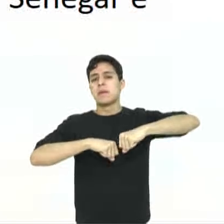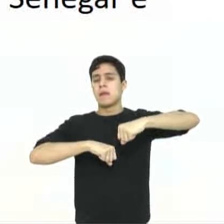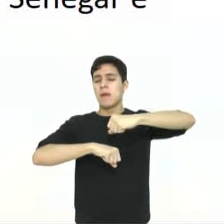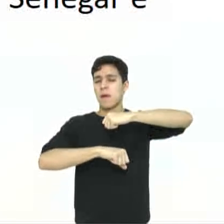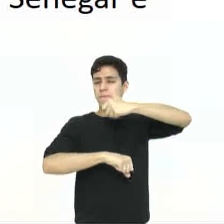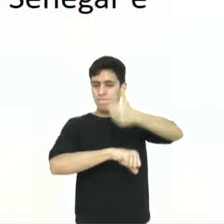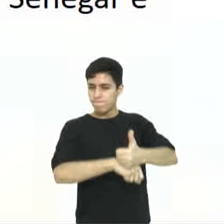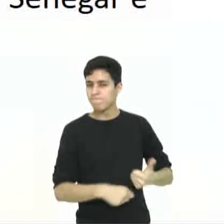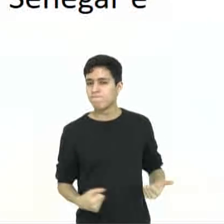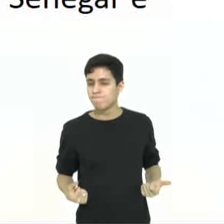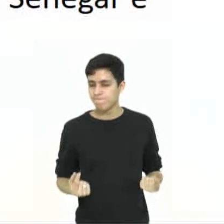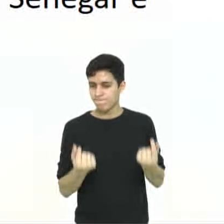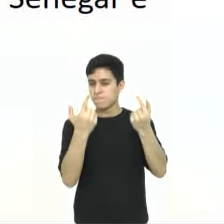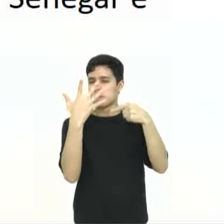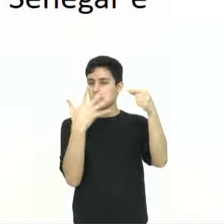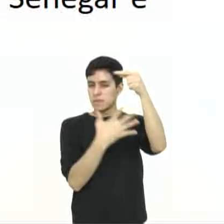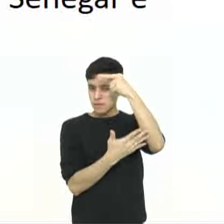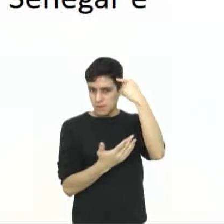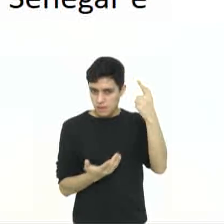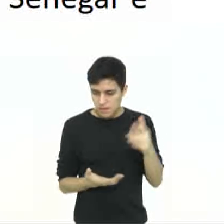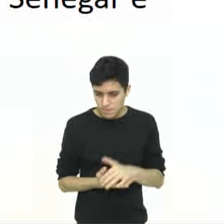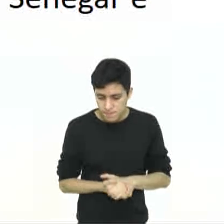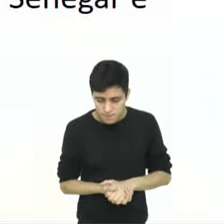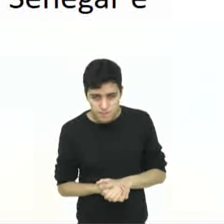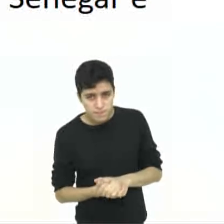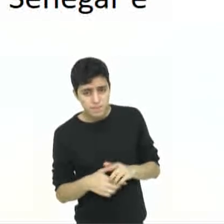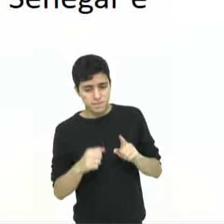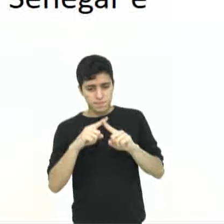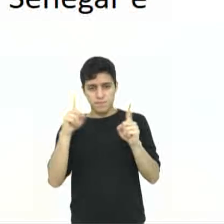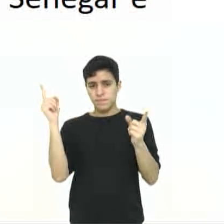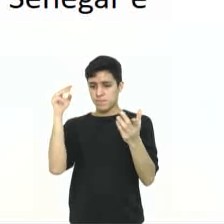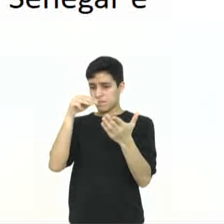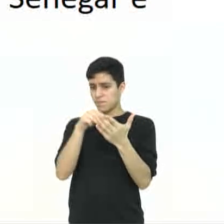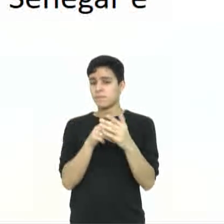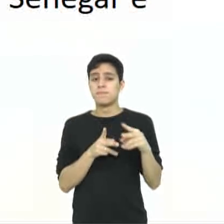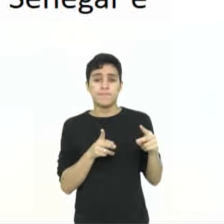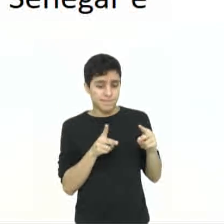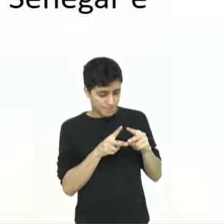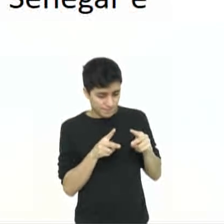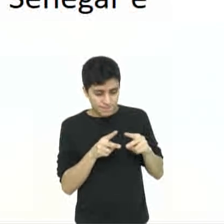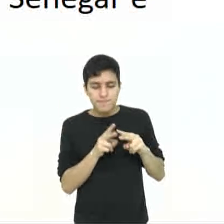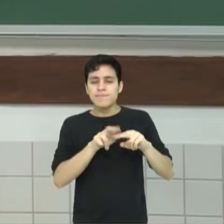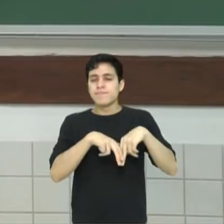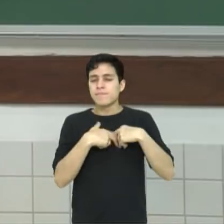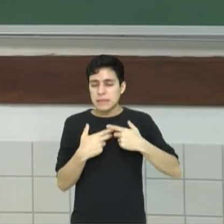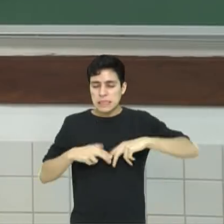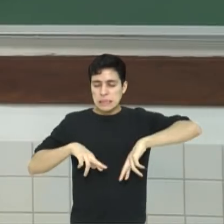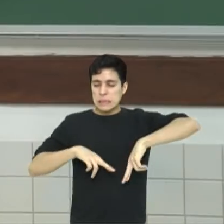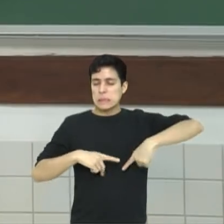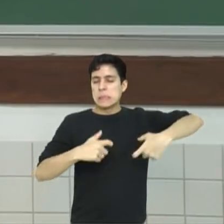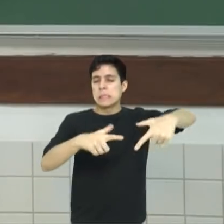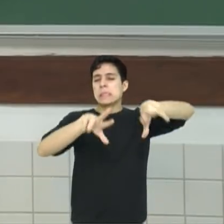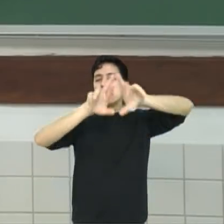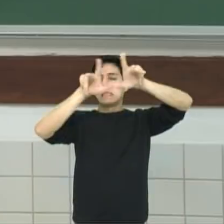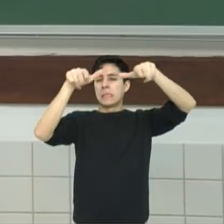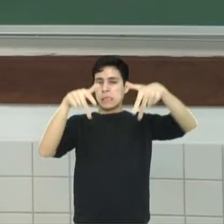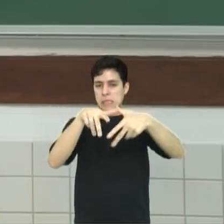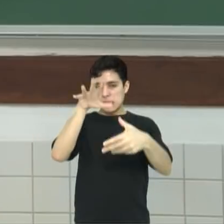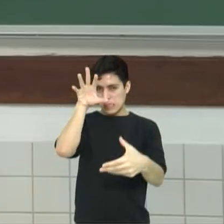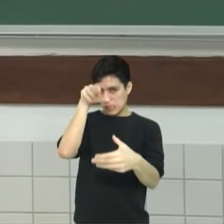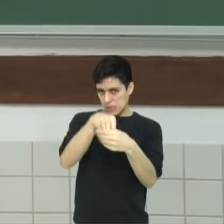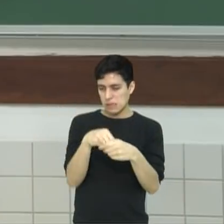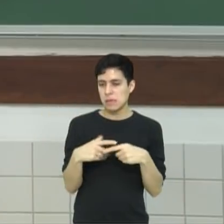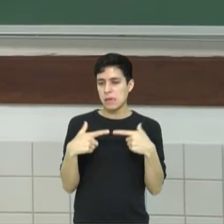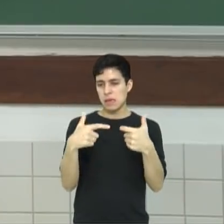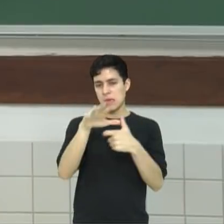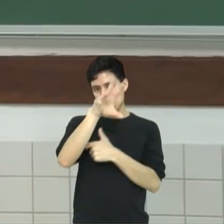e de recursos. Mas sim que os motivos são dois que geram guerras na África